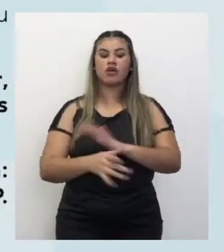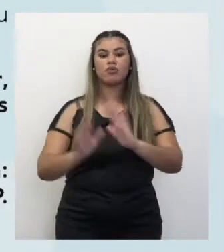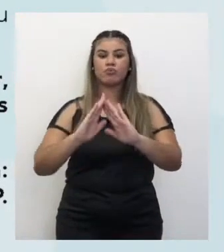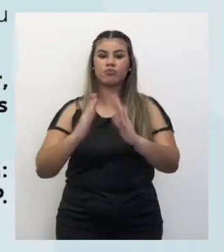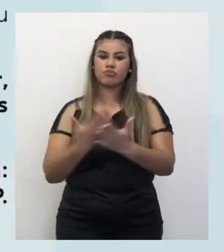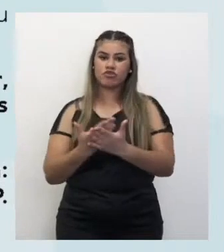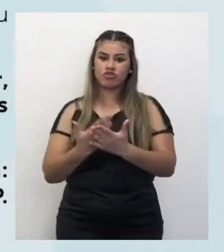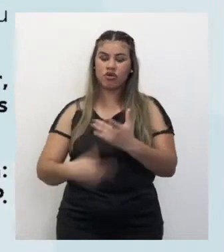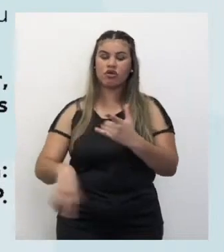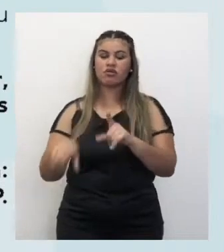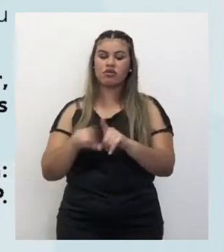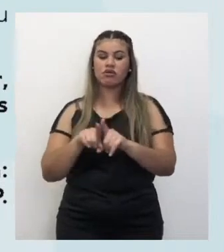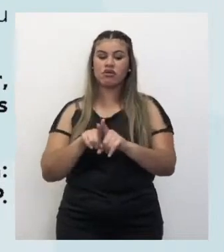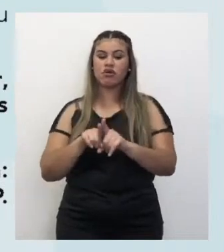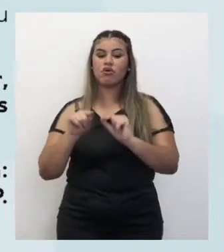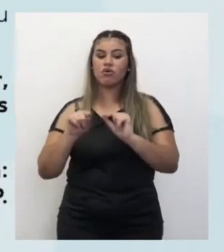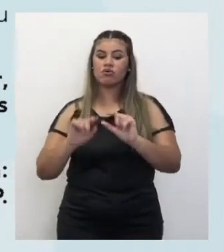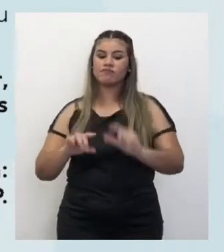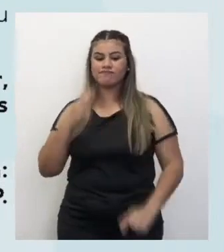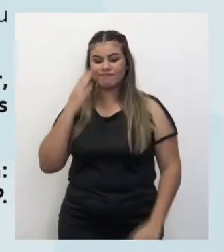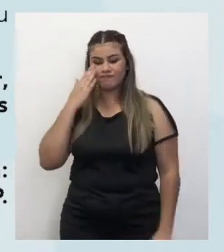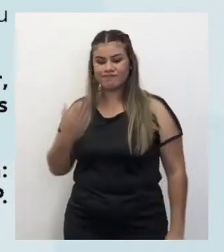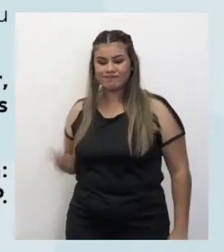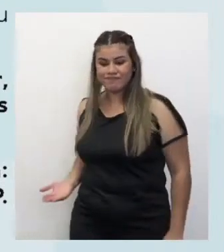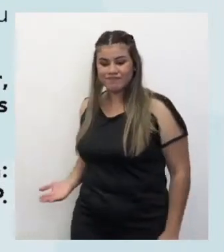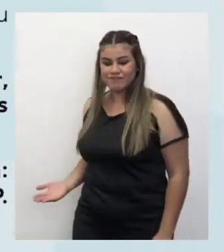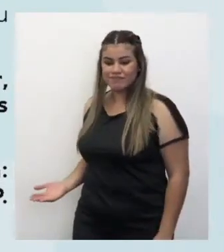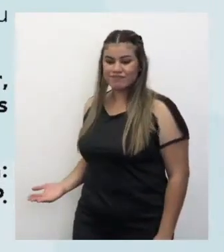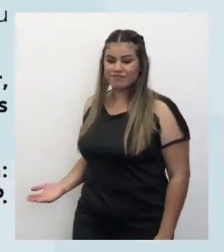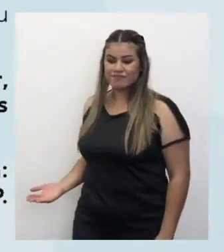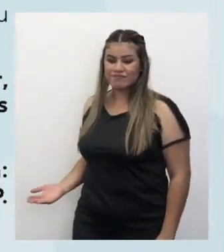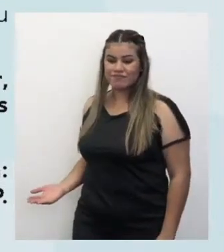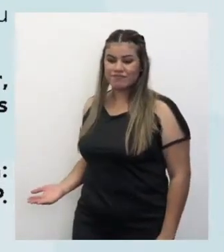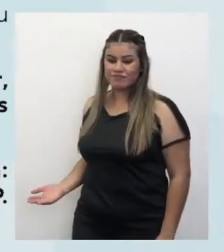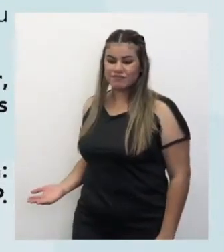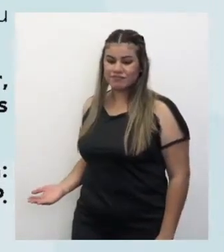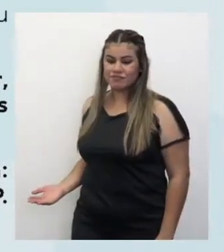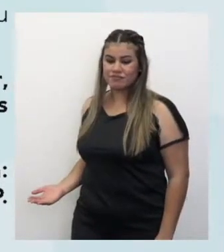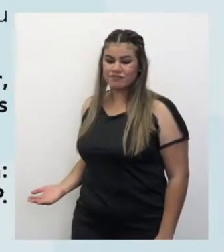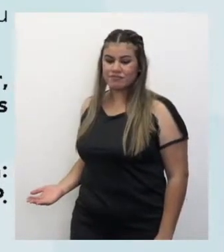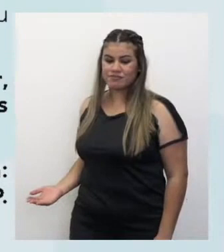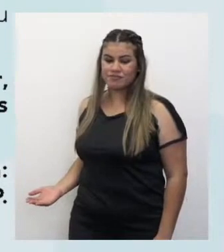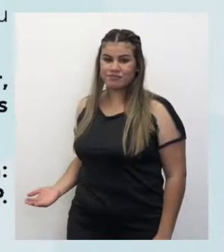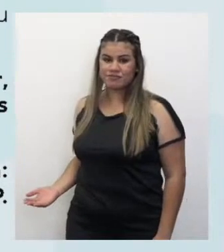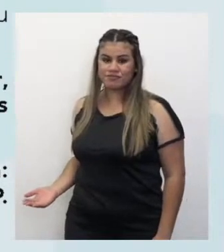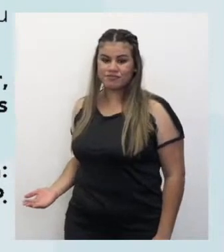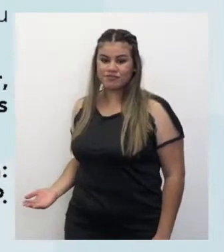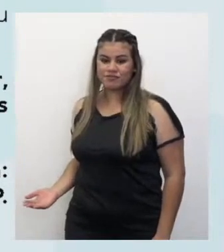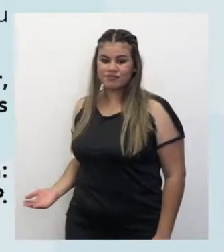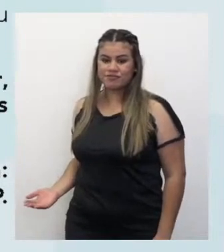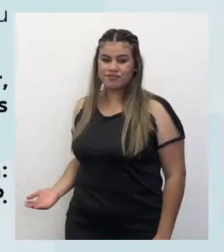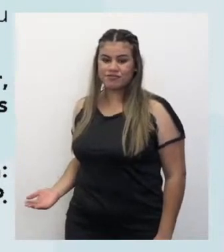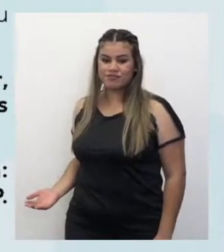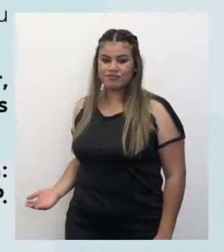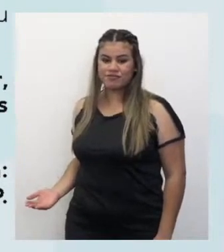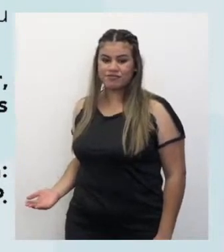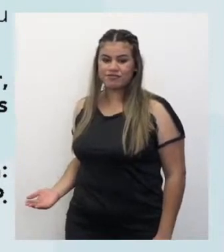escola. Compartilhe também no nosso perfil do Instagram, Língua Portuguesa, CMSP_EM. Compartilha aí, gente, que não deu tempo de anotar tudo.